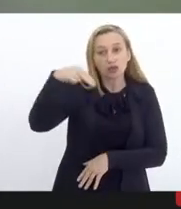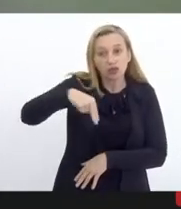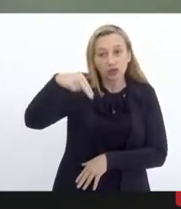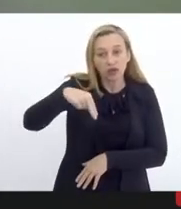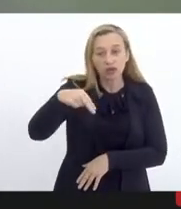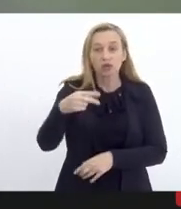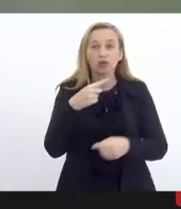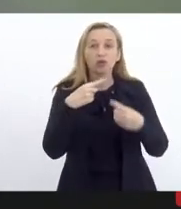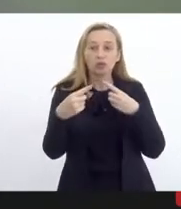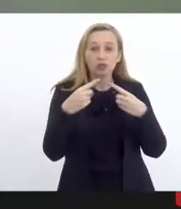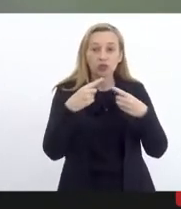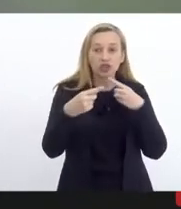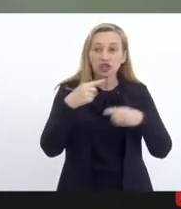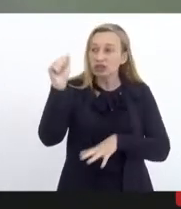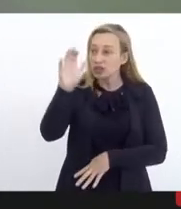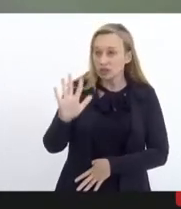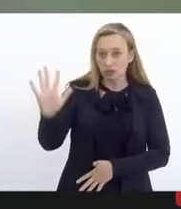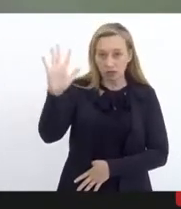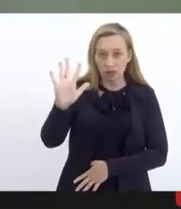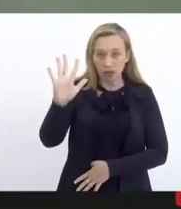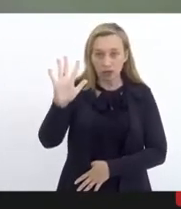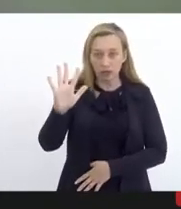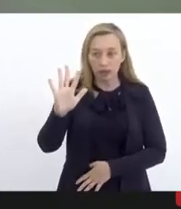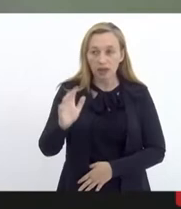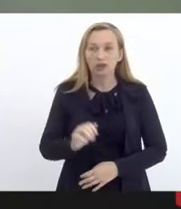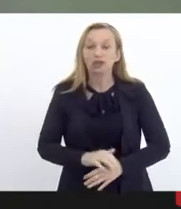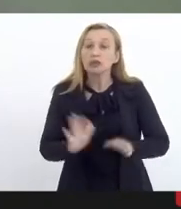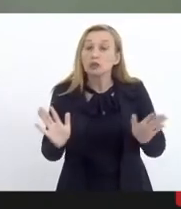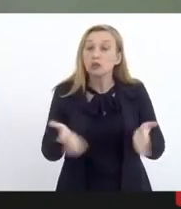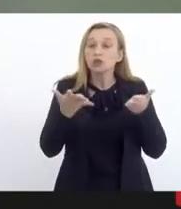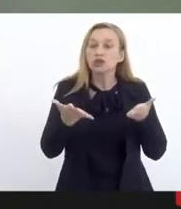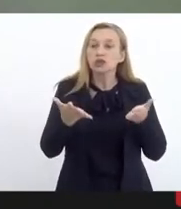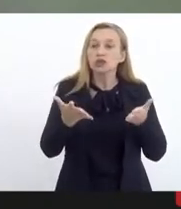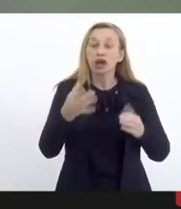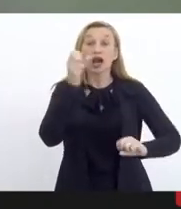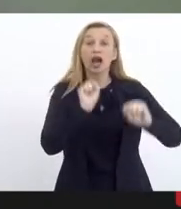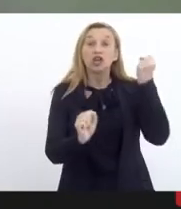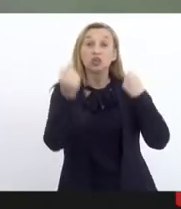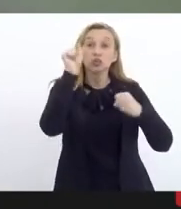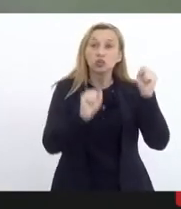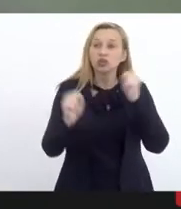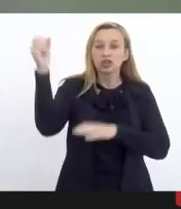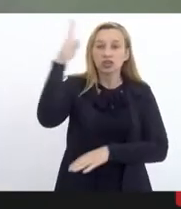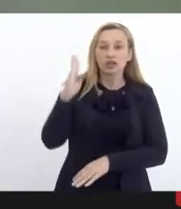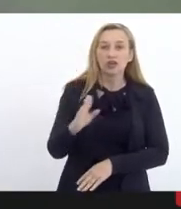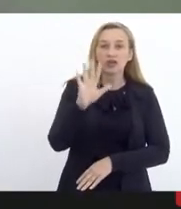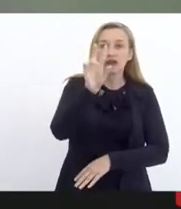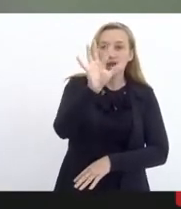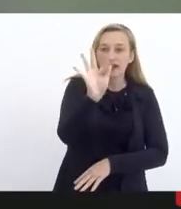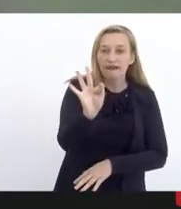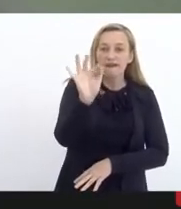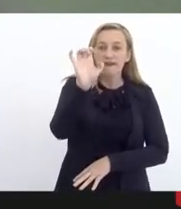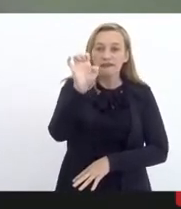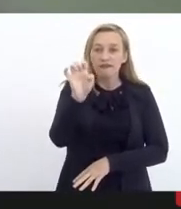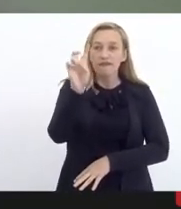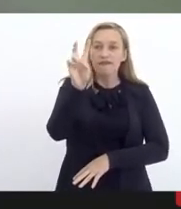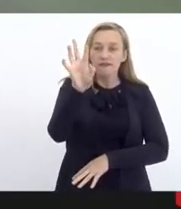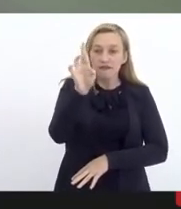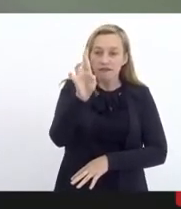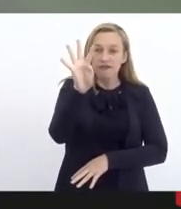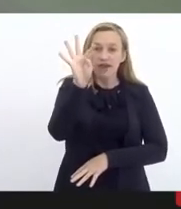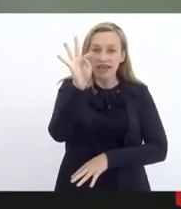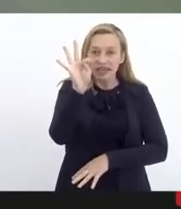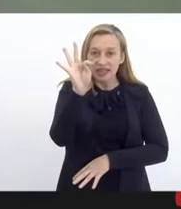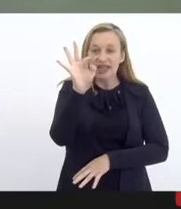robusta política nacional para o estímulo à indústria nacional de fertilizantes e insumos para a nutrição de